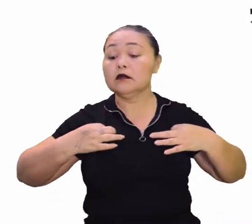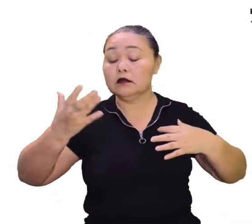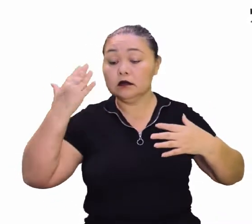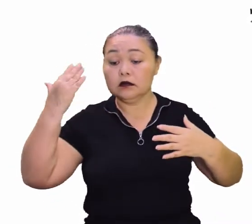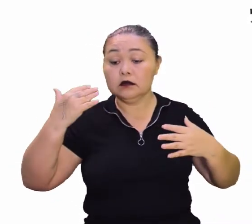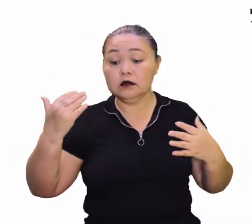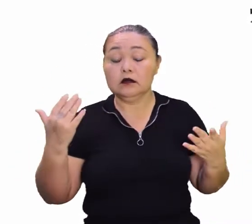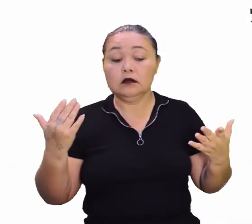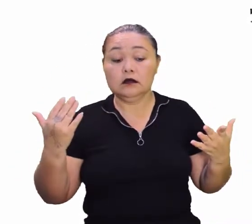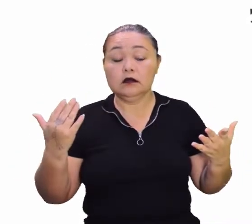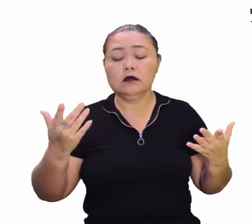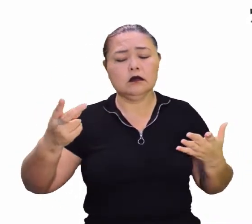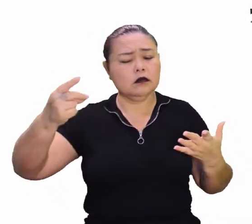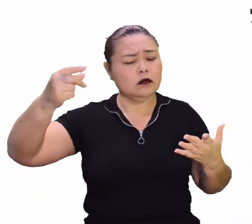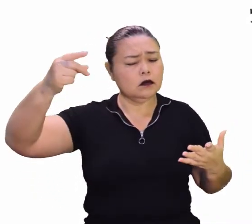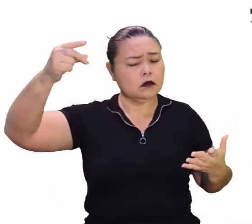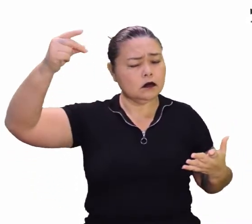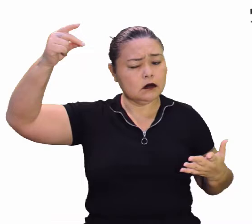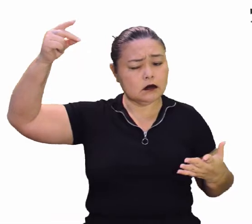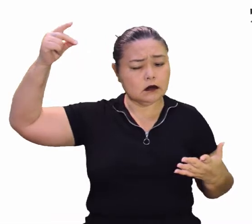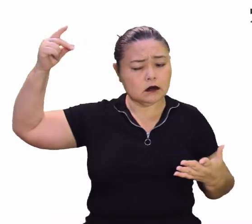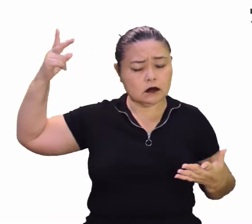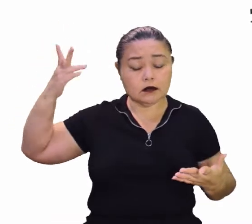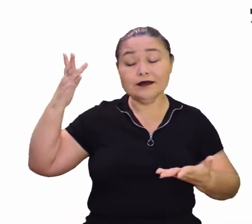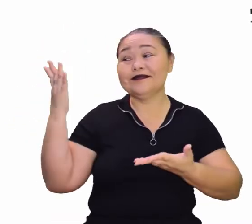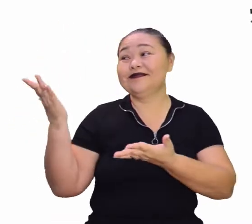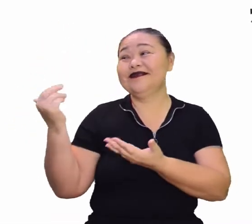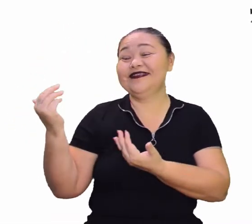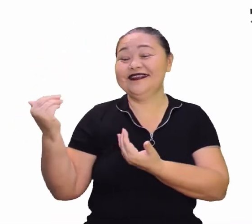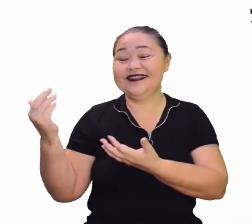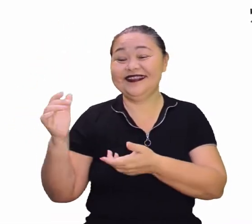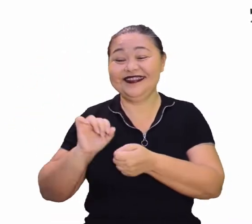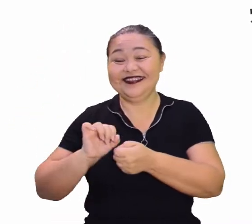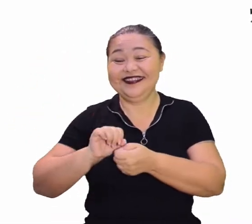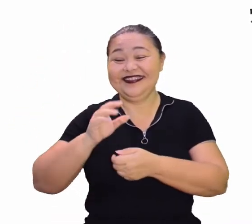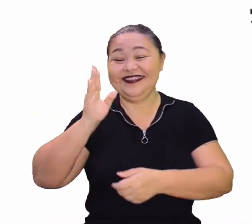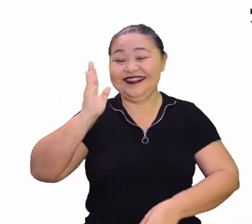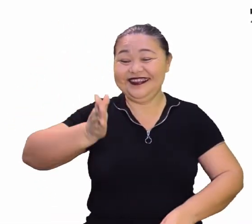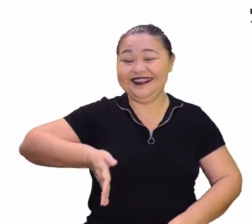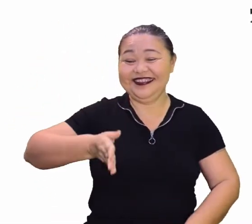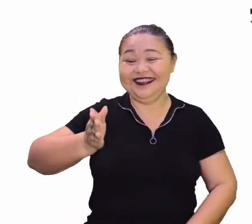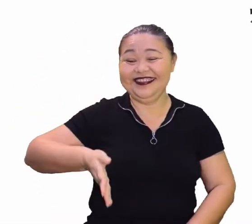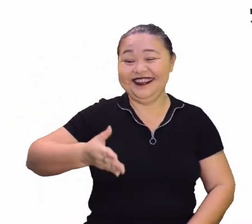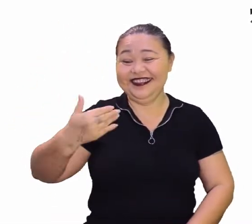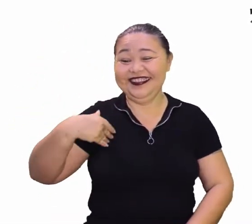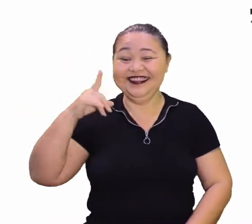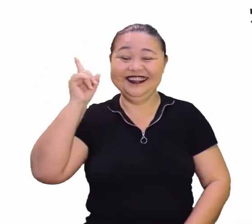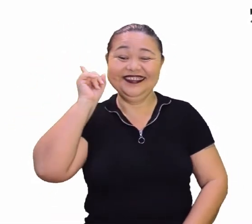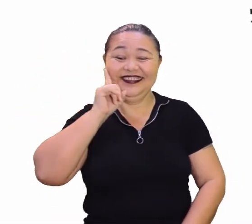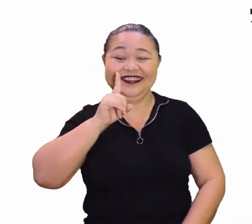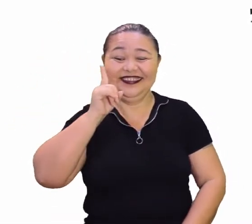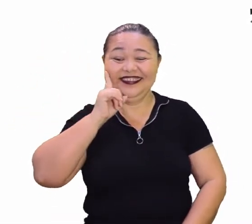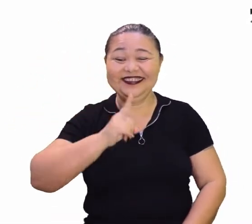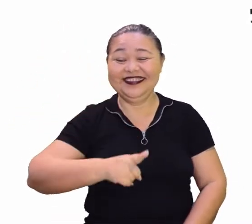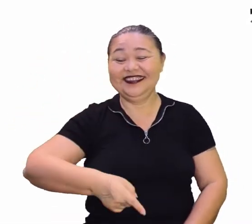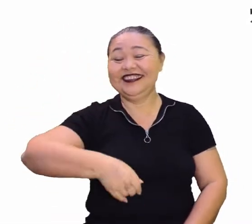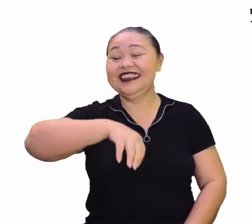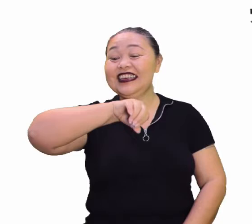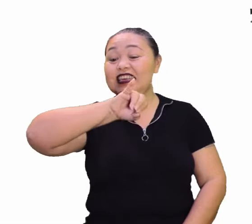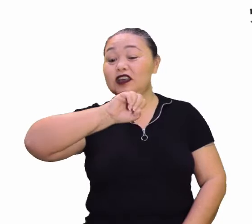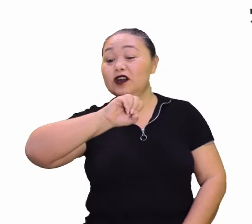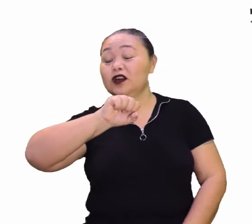vez, há muito tempo atrás, quando eu era jovem, tinha uma calça norte-americana chamada US